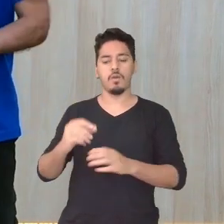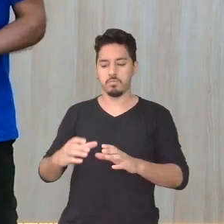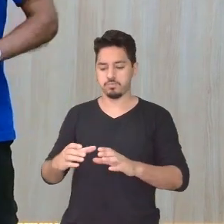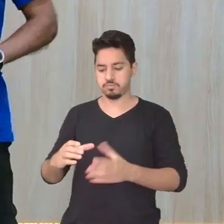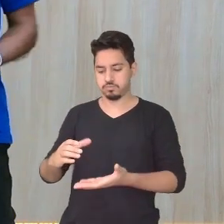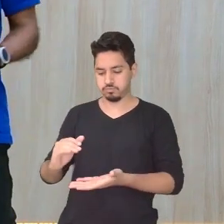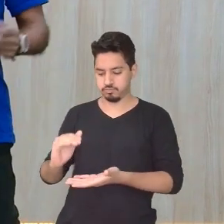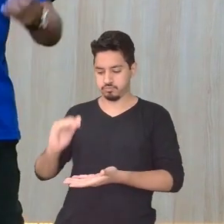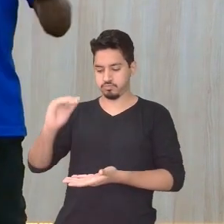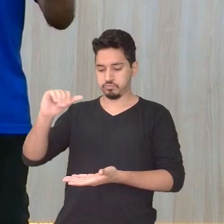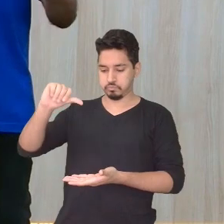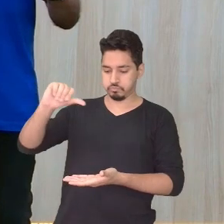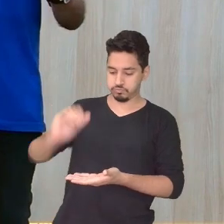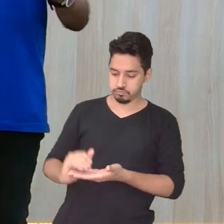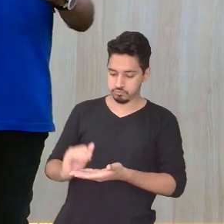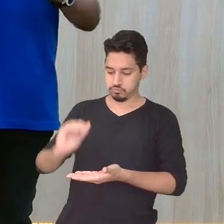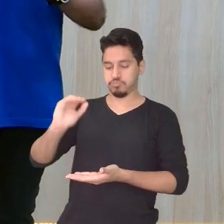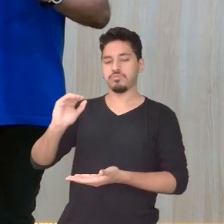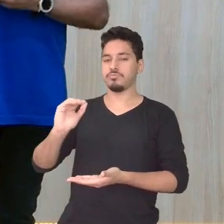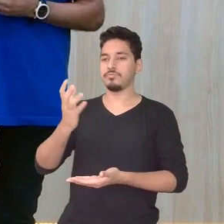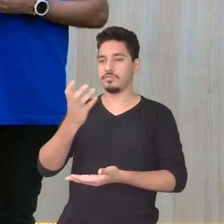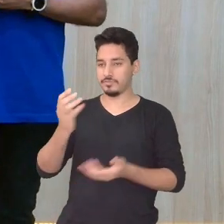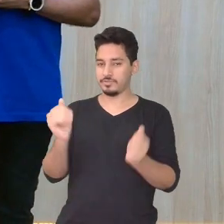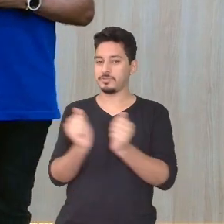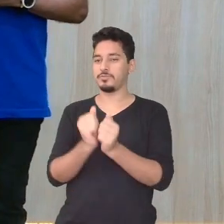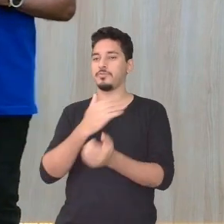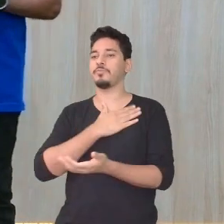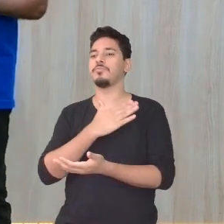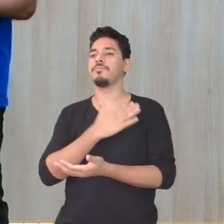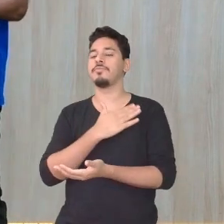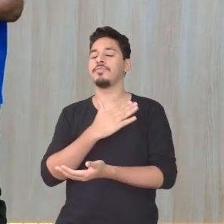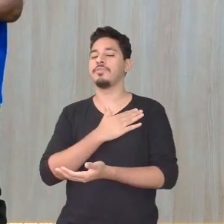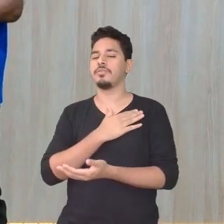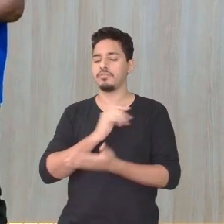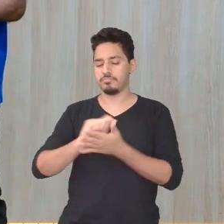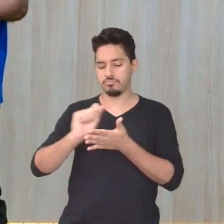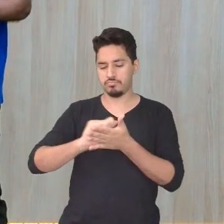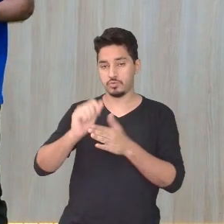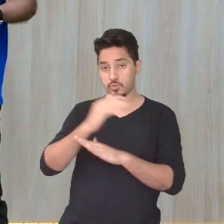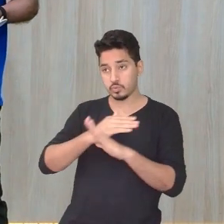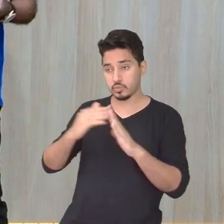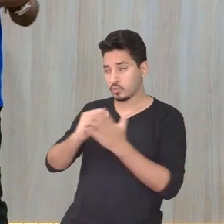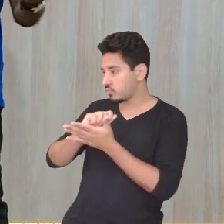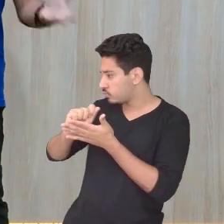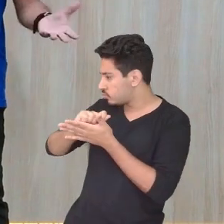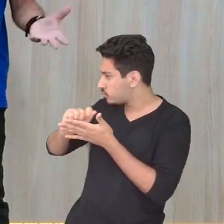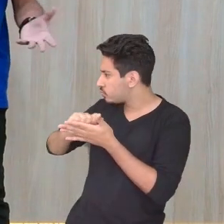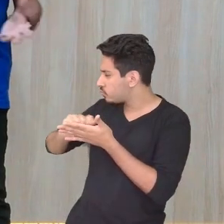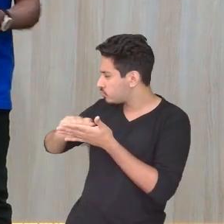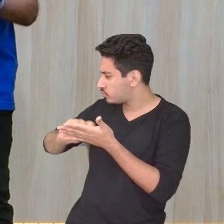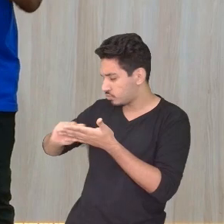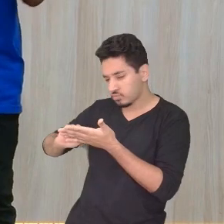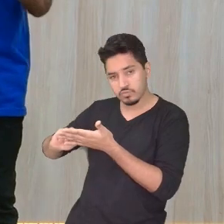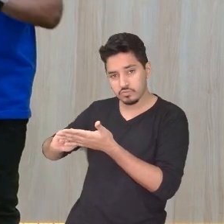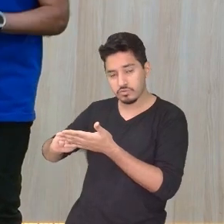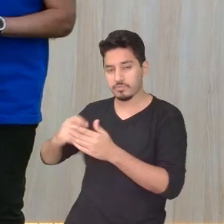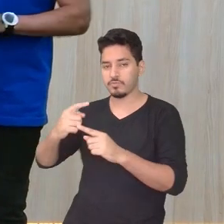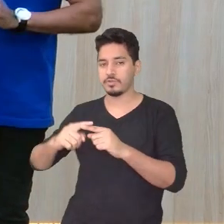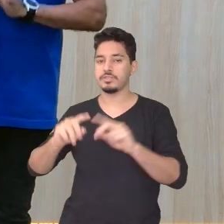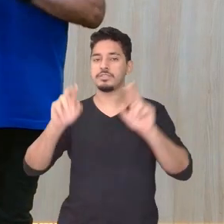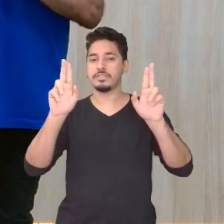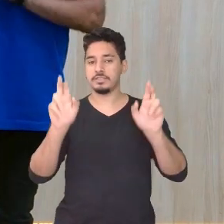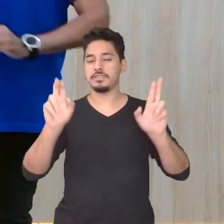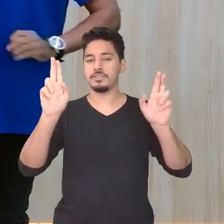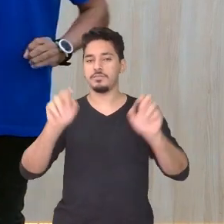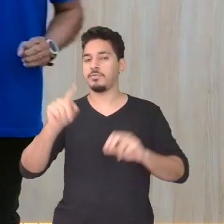tema da aula de hoje, eu quero vocês aí comigo e vocês anotando tudo direitinho aí que Ricardinho vai falar hoje, porque esse tema